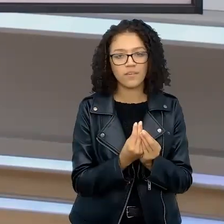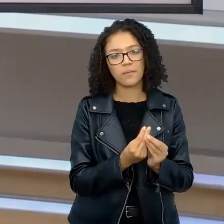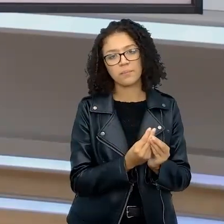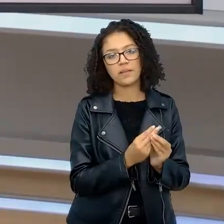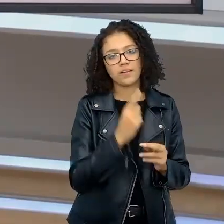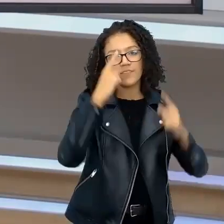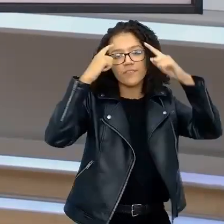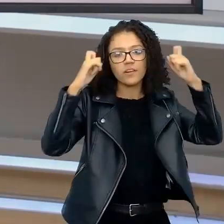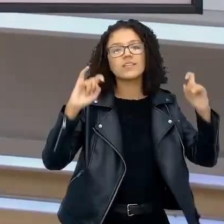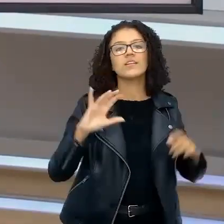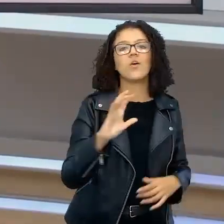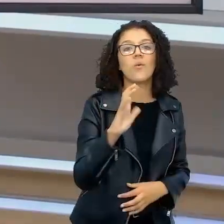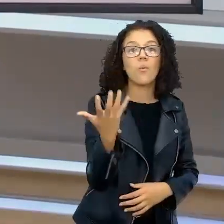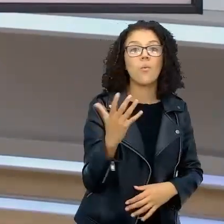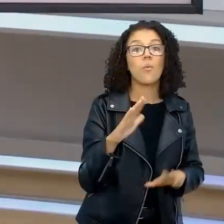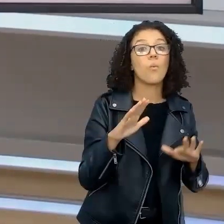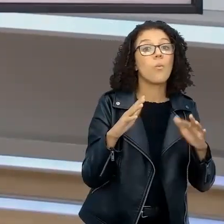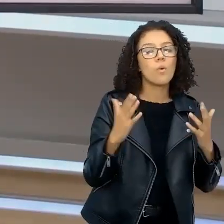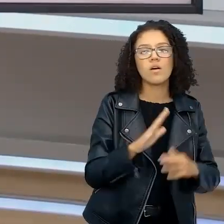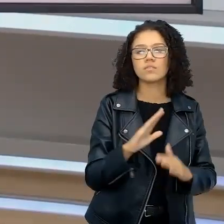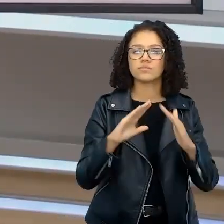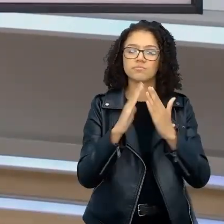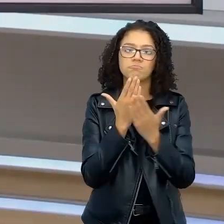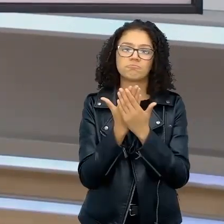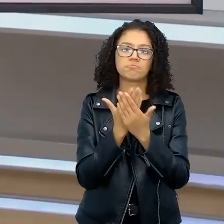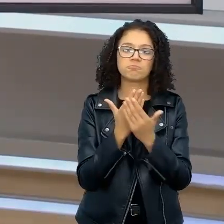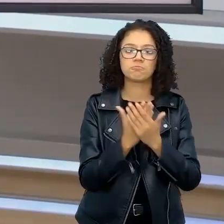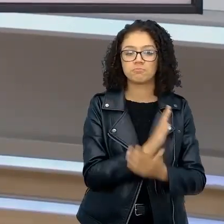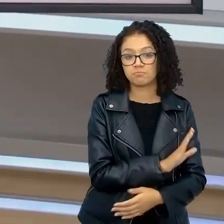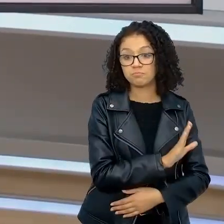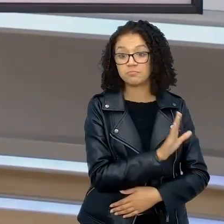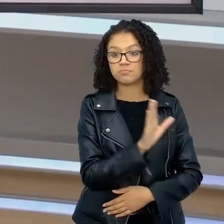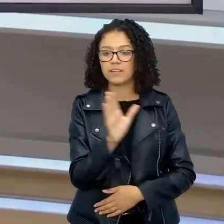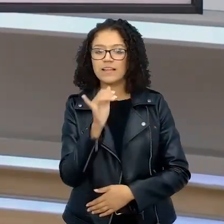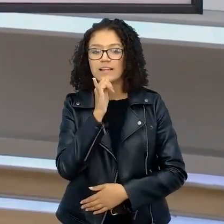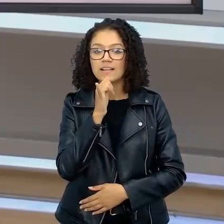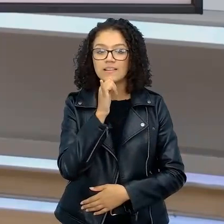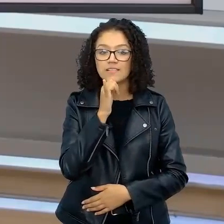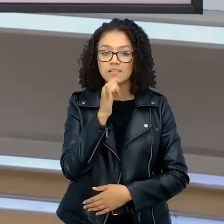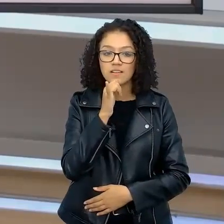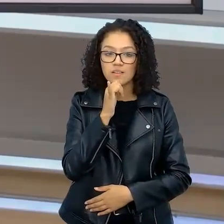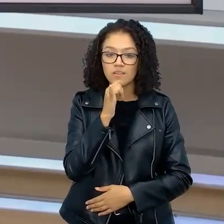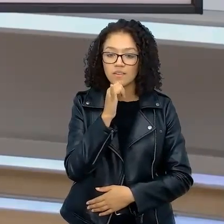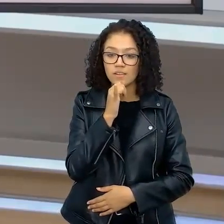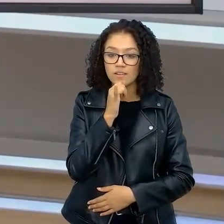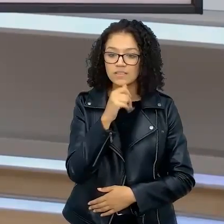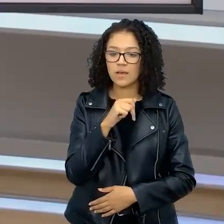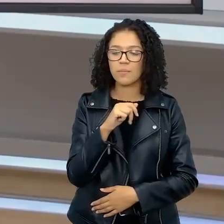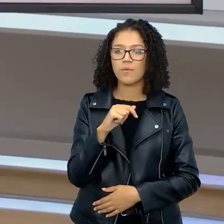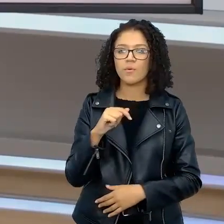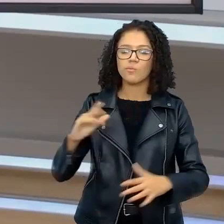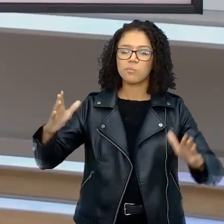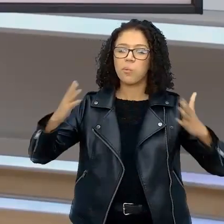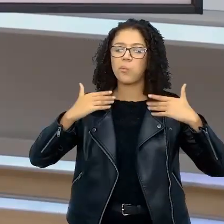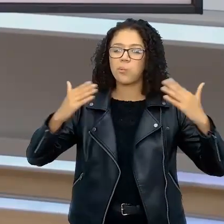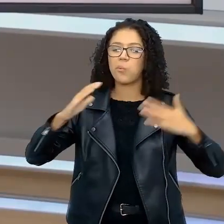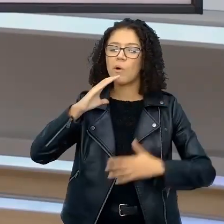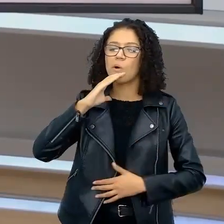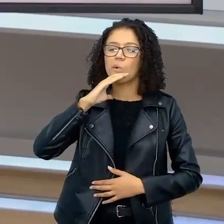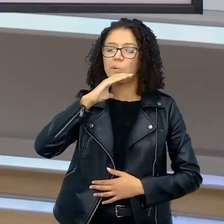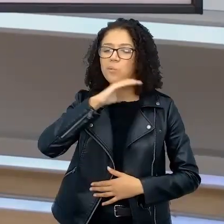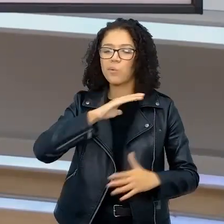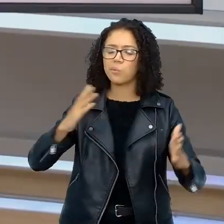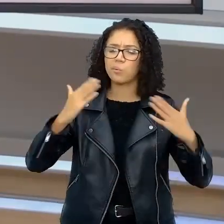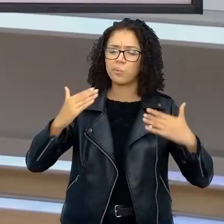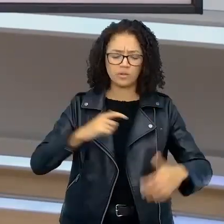principalmente, quando elas vão para a escola, por exemplo, no período de verão, elas irem todas cobertas, né? Elas vão cobertas,